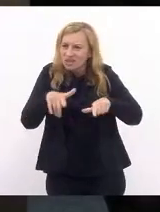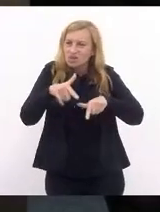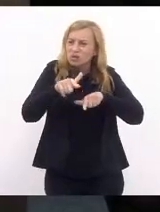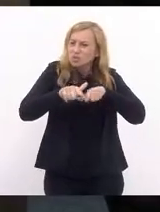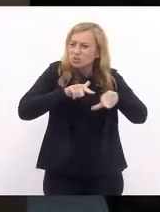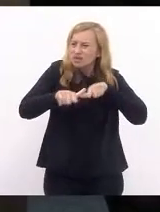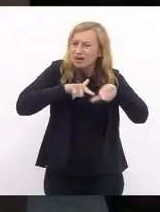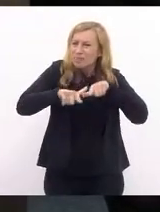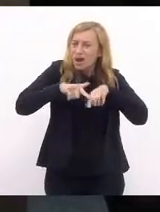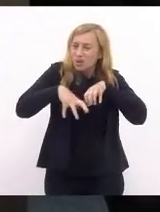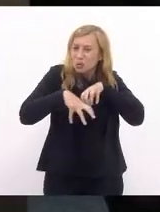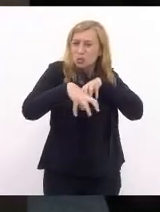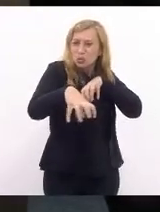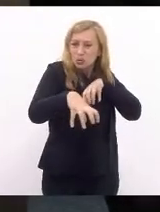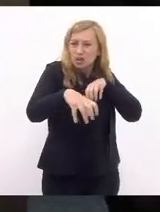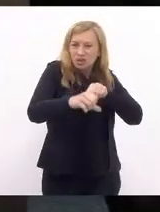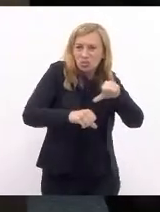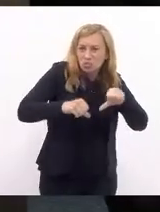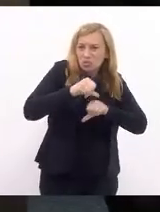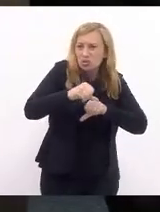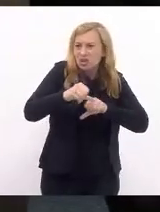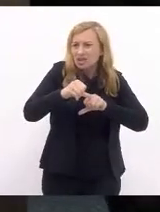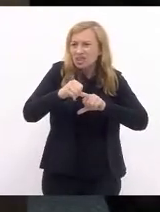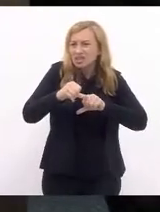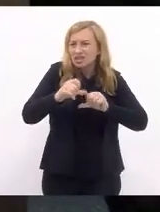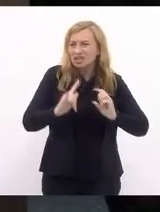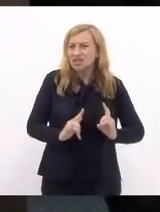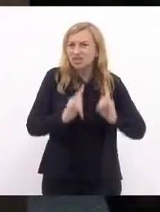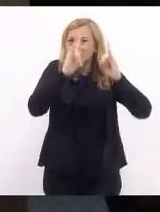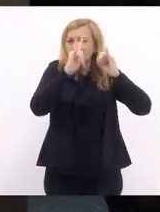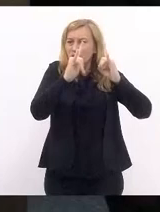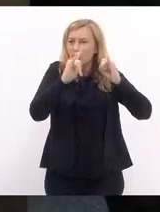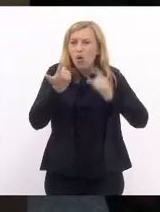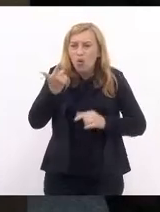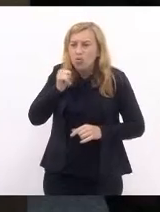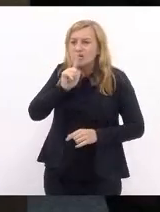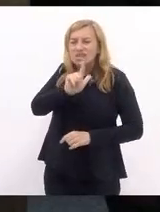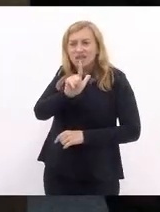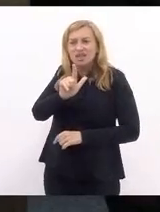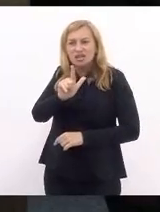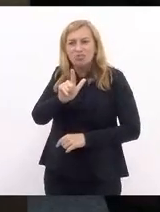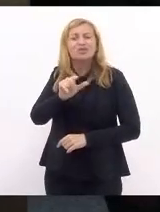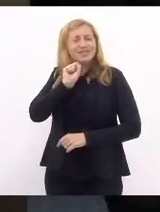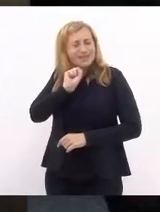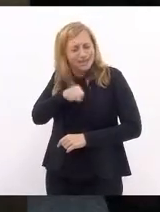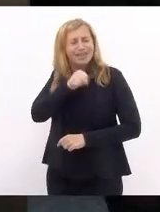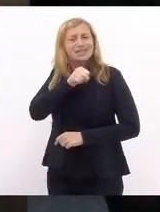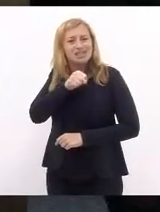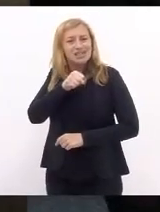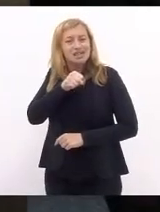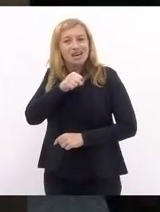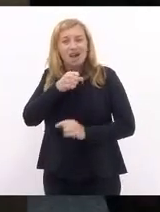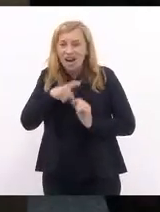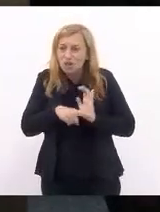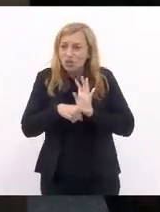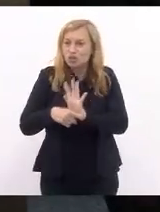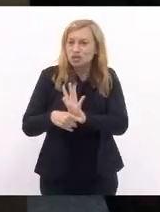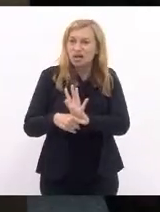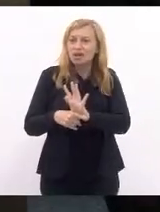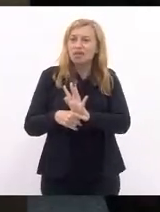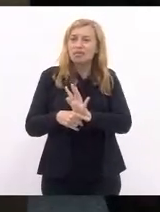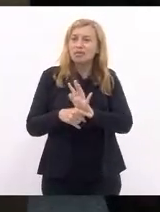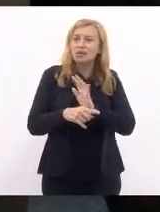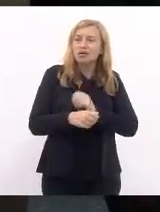trabalho o híbrido com mudança de sede nós conseguimos muito colaborar